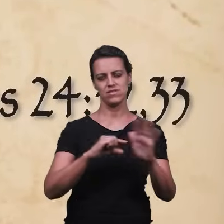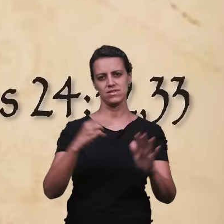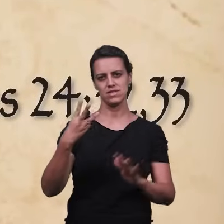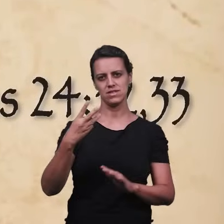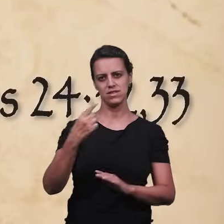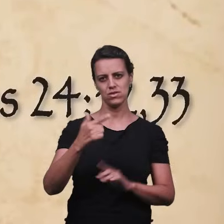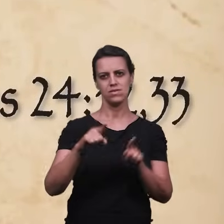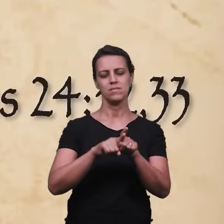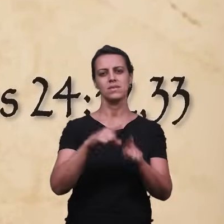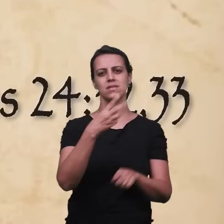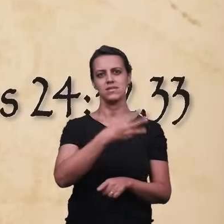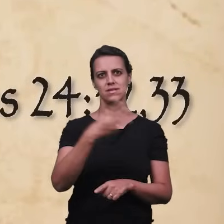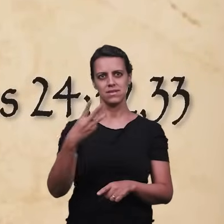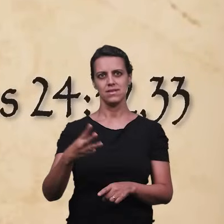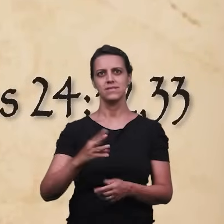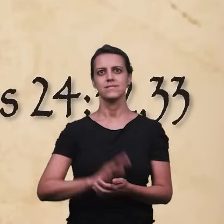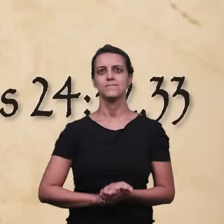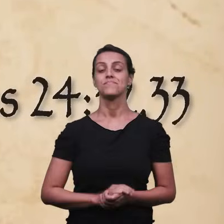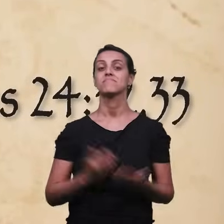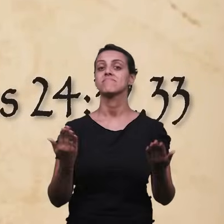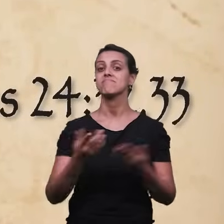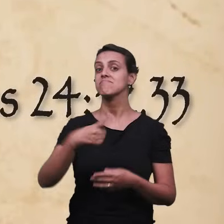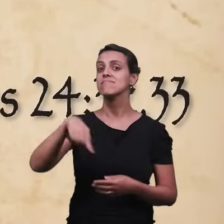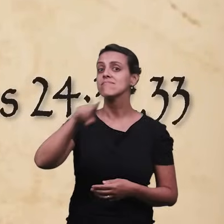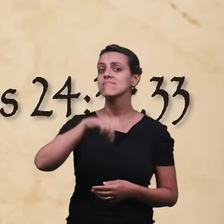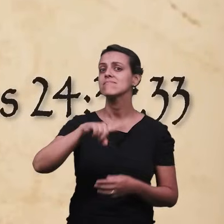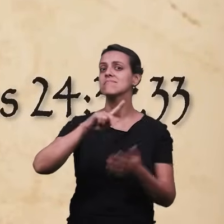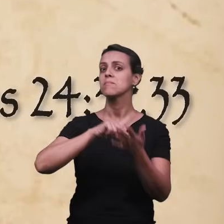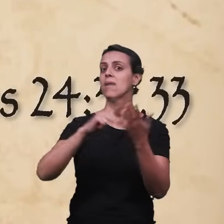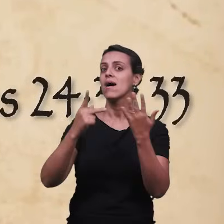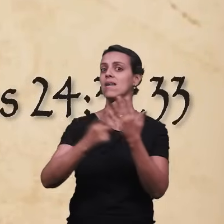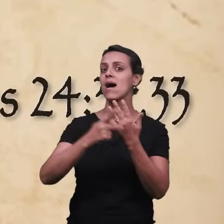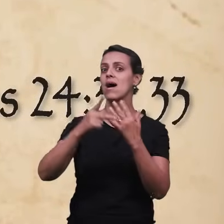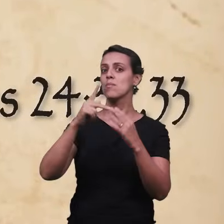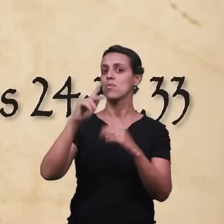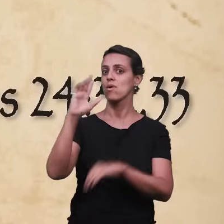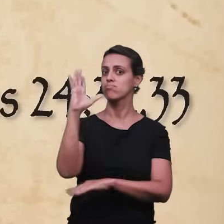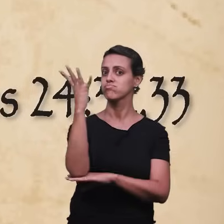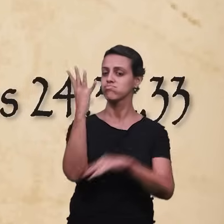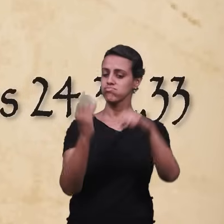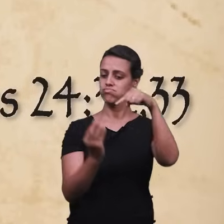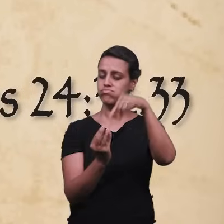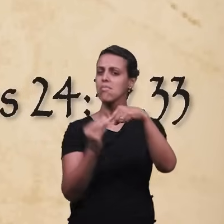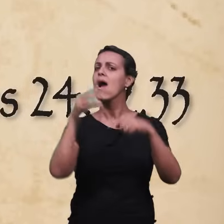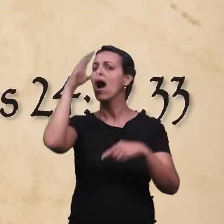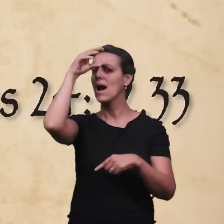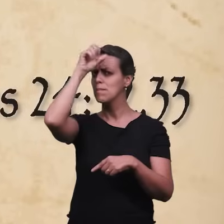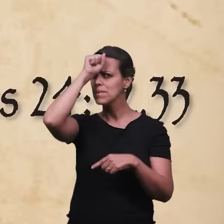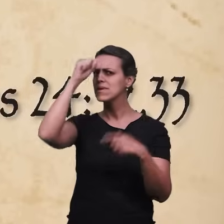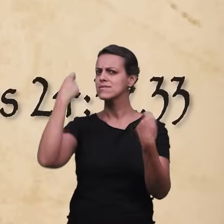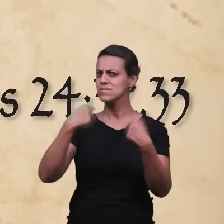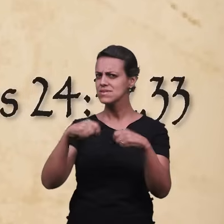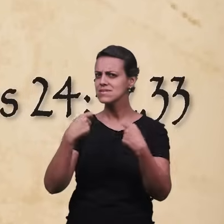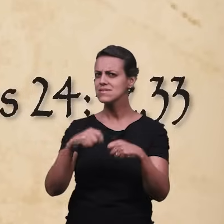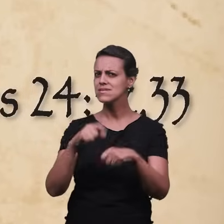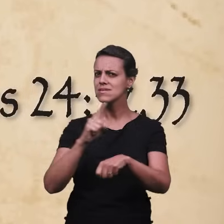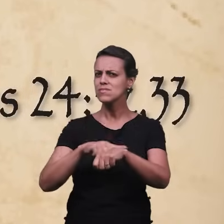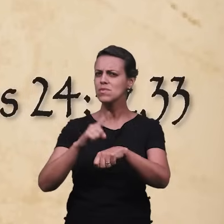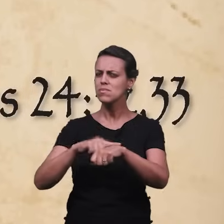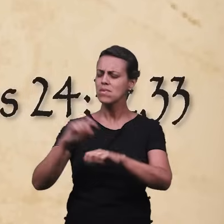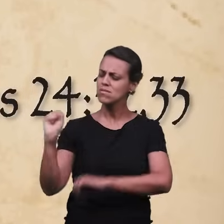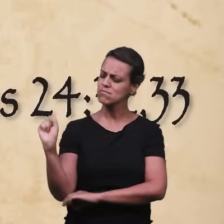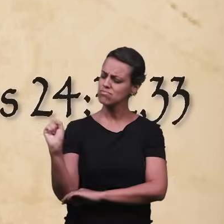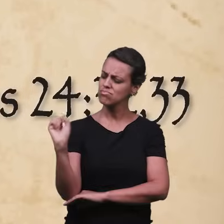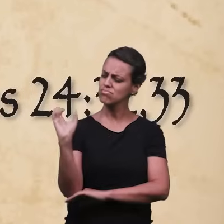33. Aprendei, pois, esta parábola da figueira. Quando já os seus ramos se tornam tenros